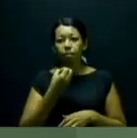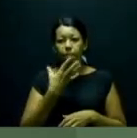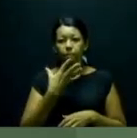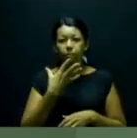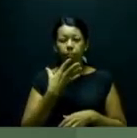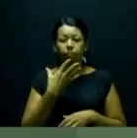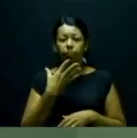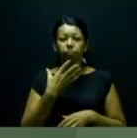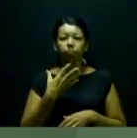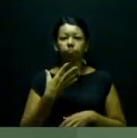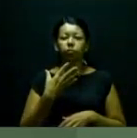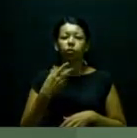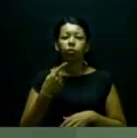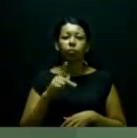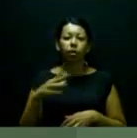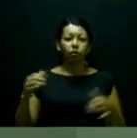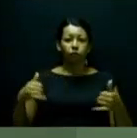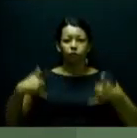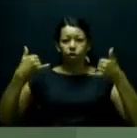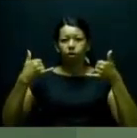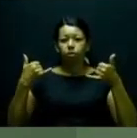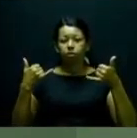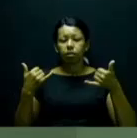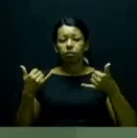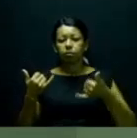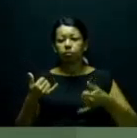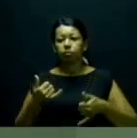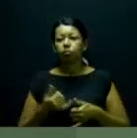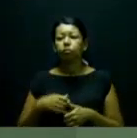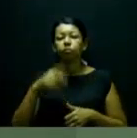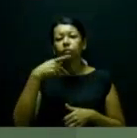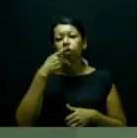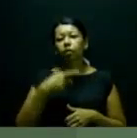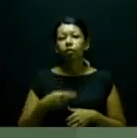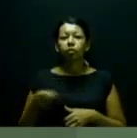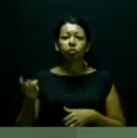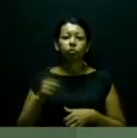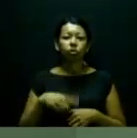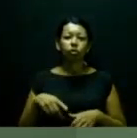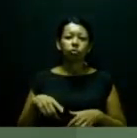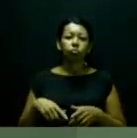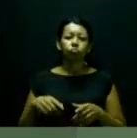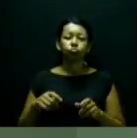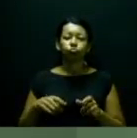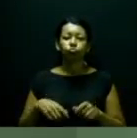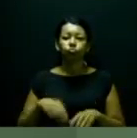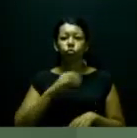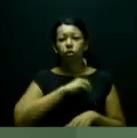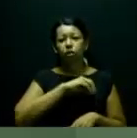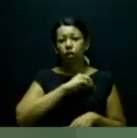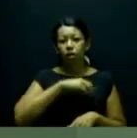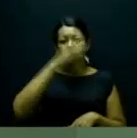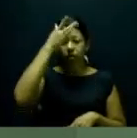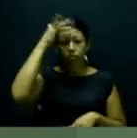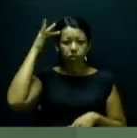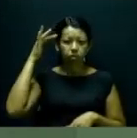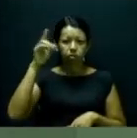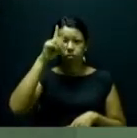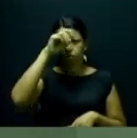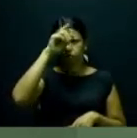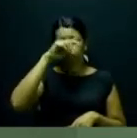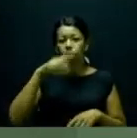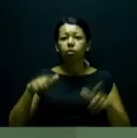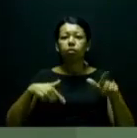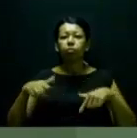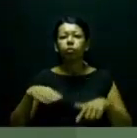bom. Está aqui uma situação que a gente está mencionando aqui do reajuste do salário dos funcionários do hospital. Está aí agora os trabalhadores da